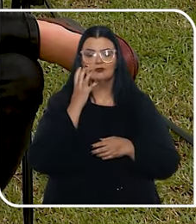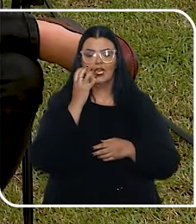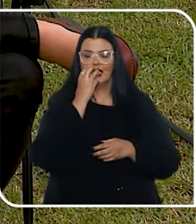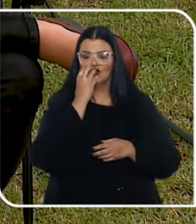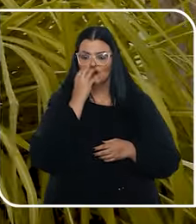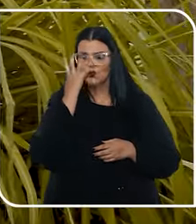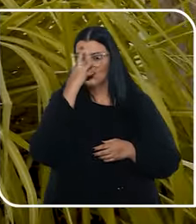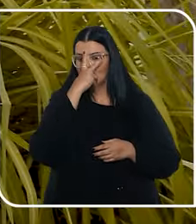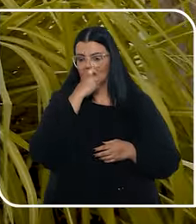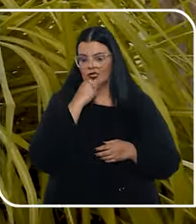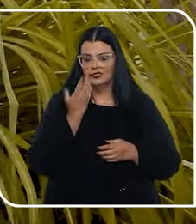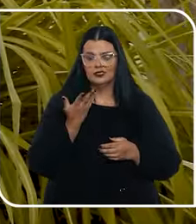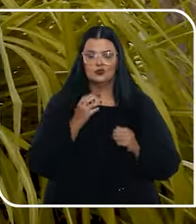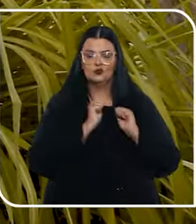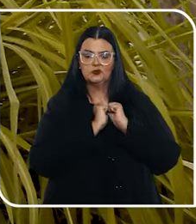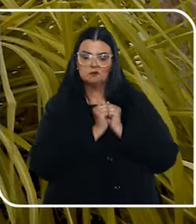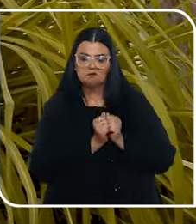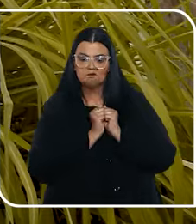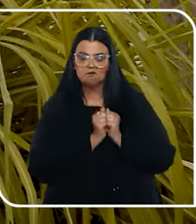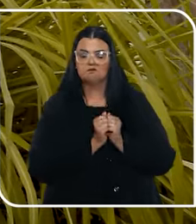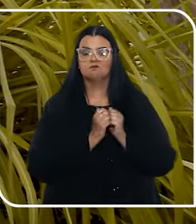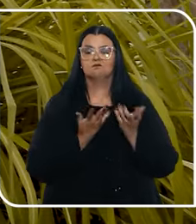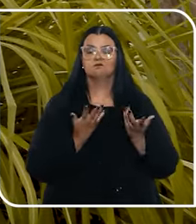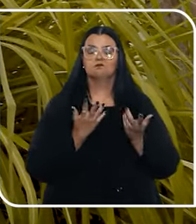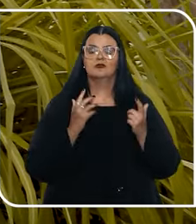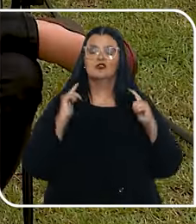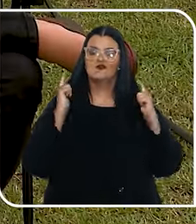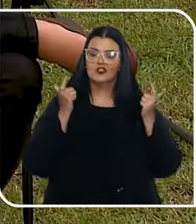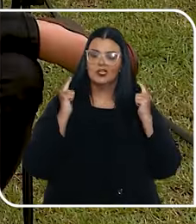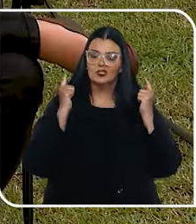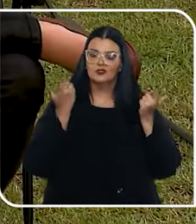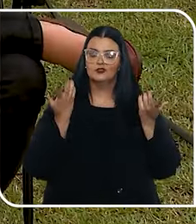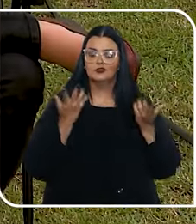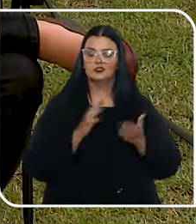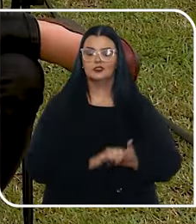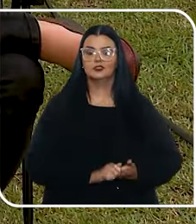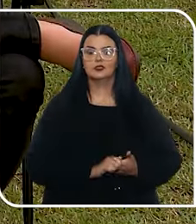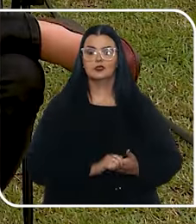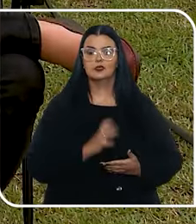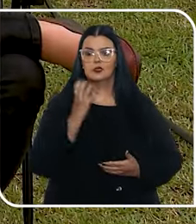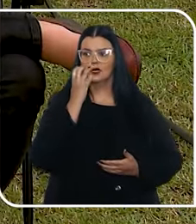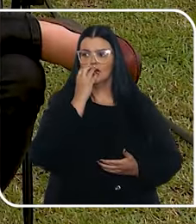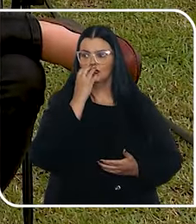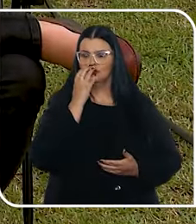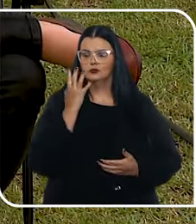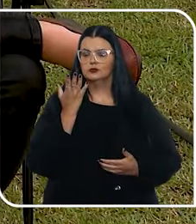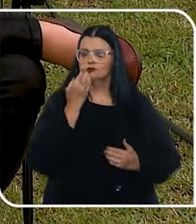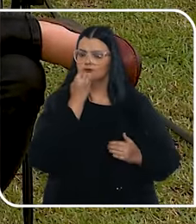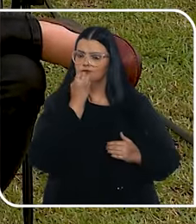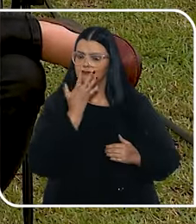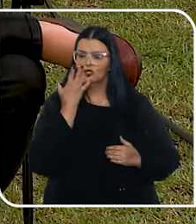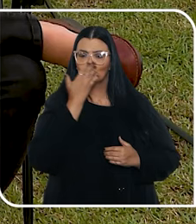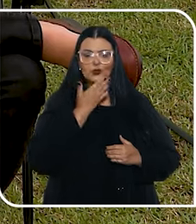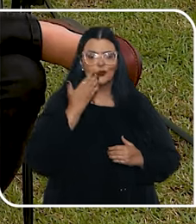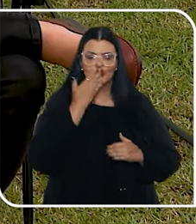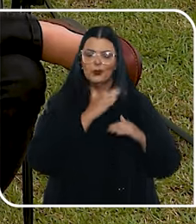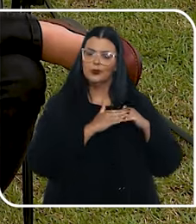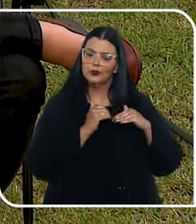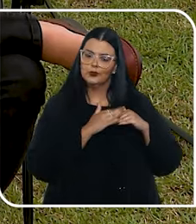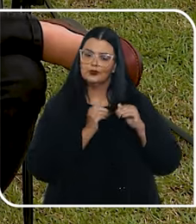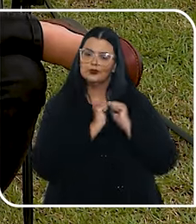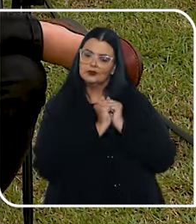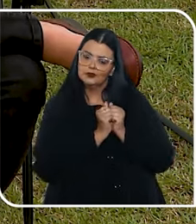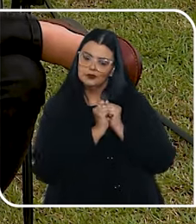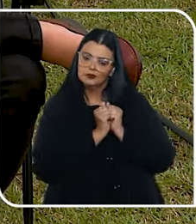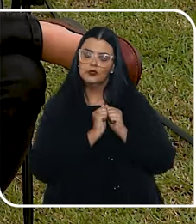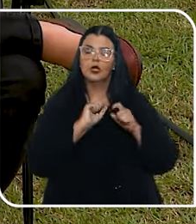lindos, maravilhosos, que faziam trilhas com os donos, a coisa mais divertida. E aí, todos os cachorros eram muito bonzinhos e muito